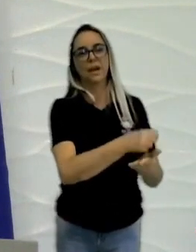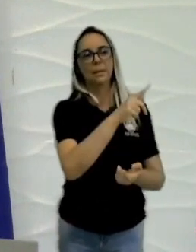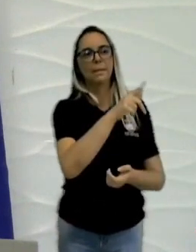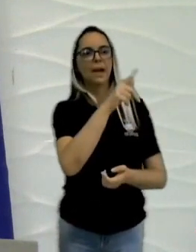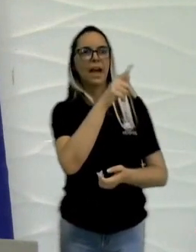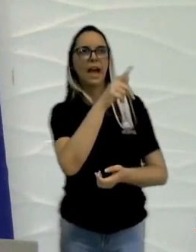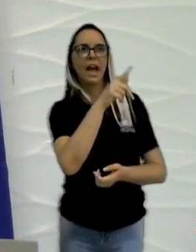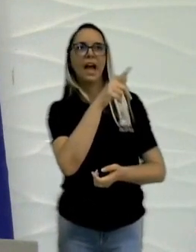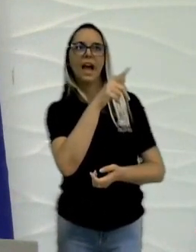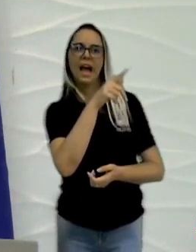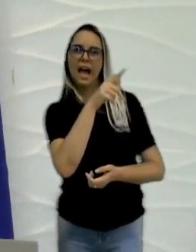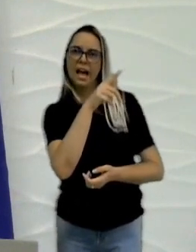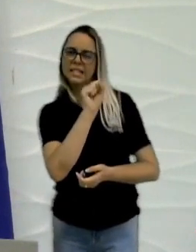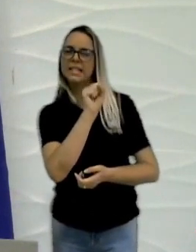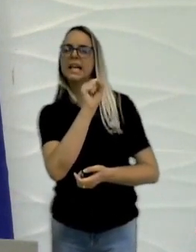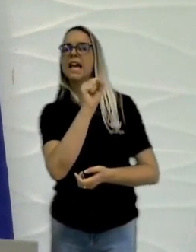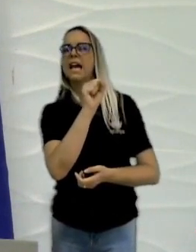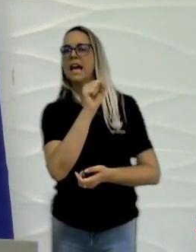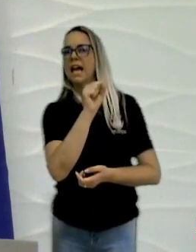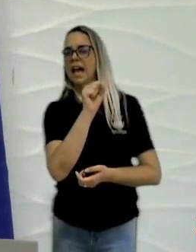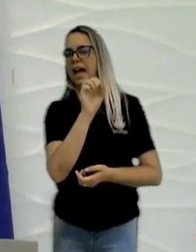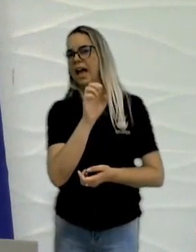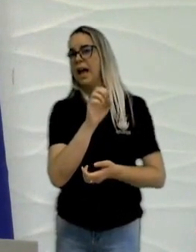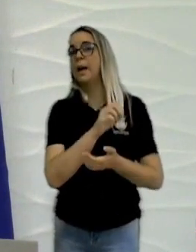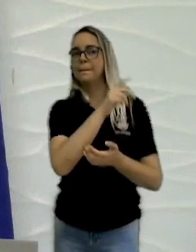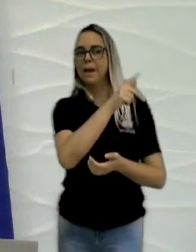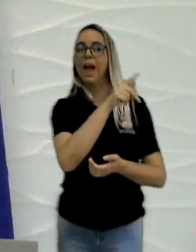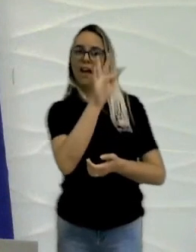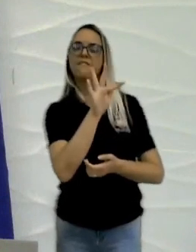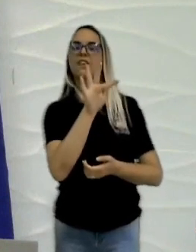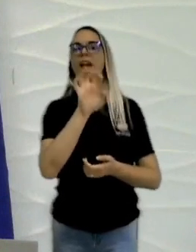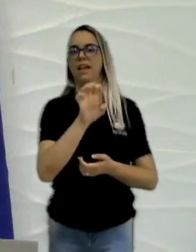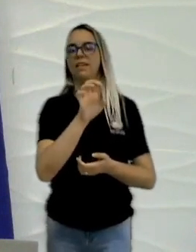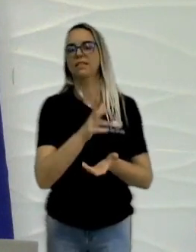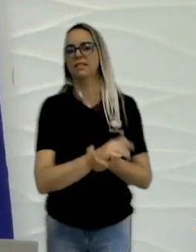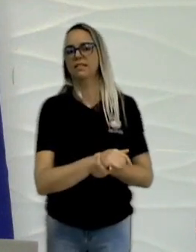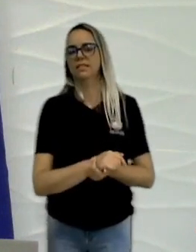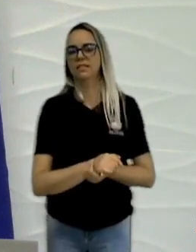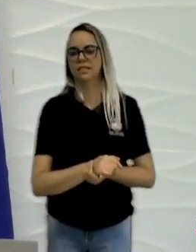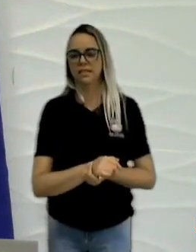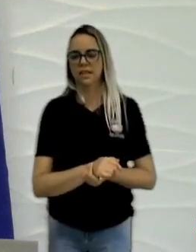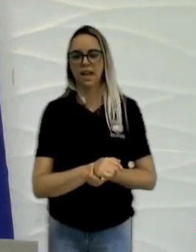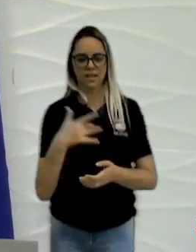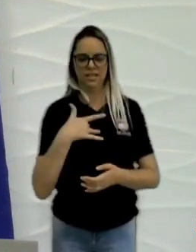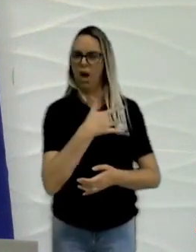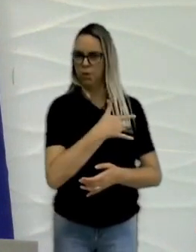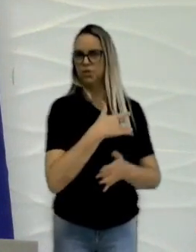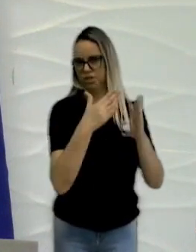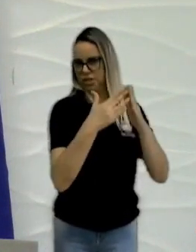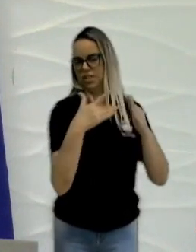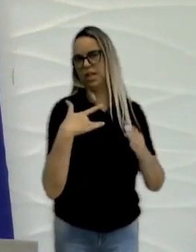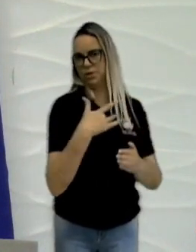PSF, né, que vai inclusive ser feita uma ampliação, e nessa ampliação vai incluir